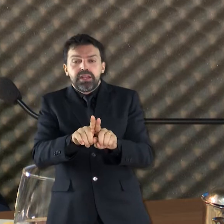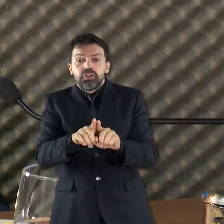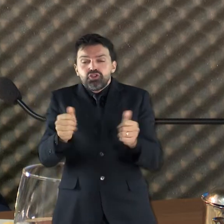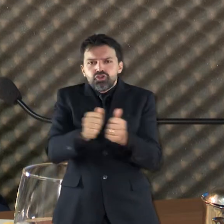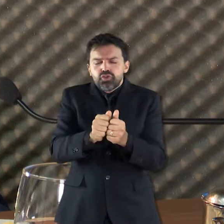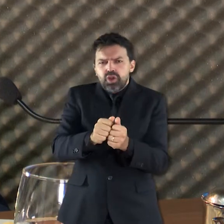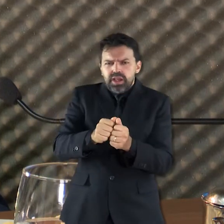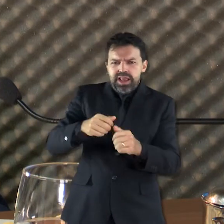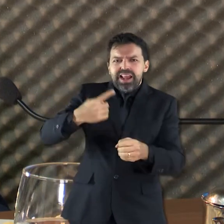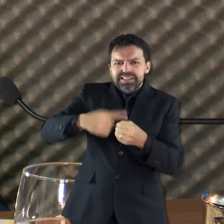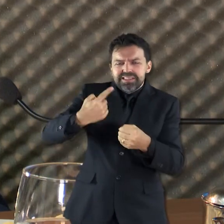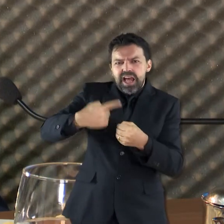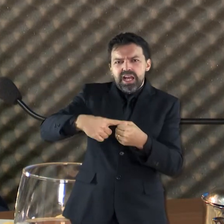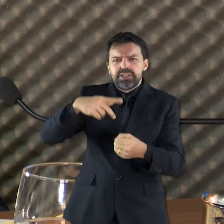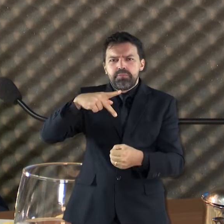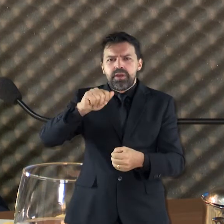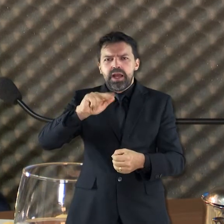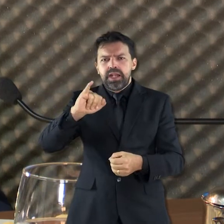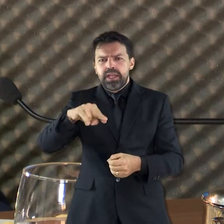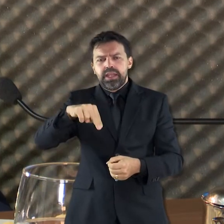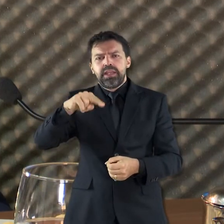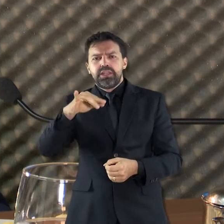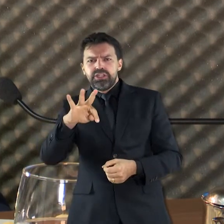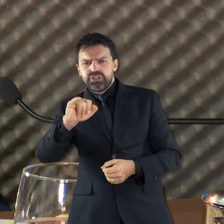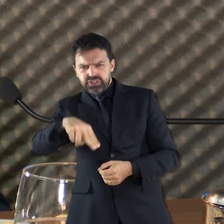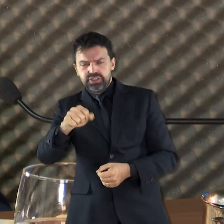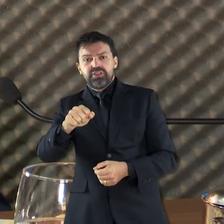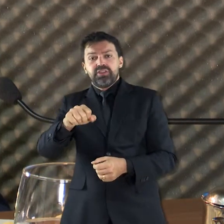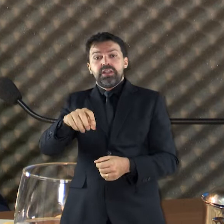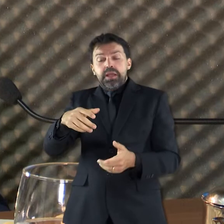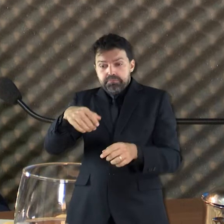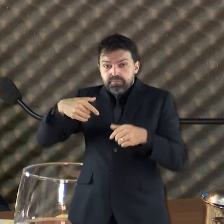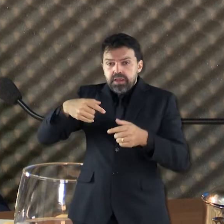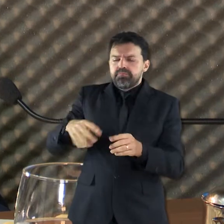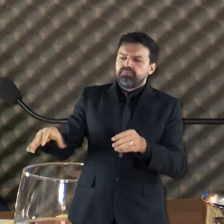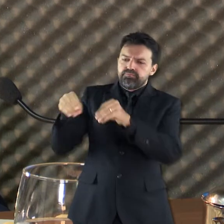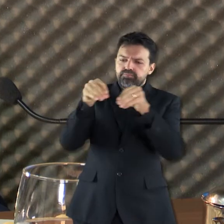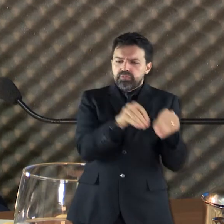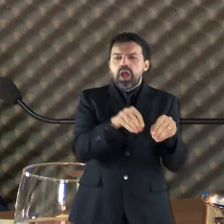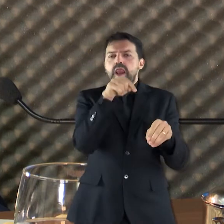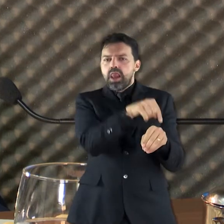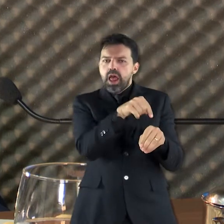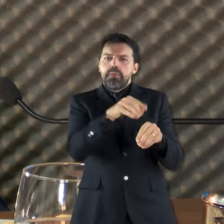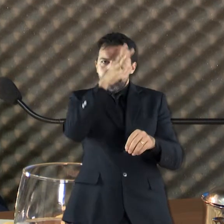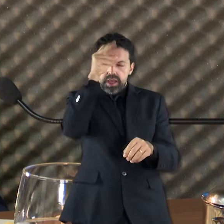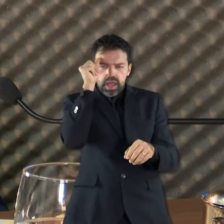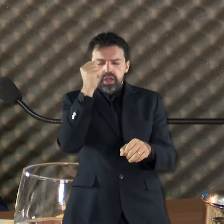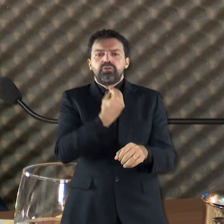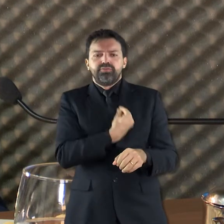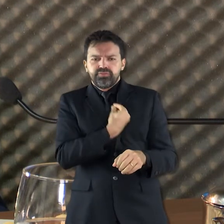Parintins, onde eu fui feito. Aí minha mãe me levou para nascer em Manaus. Voltamos para Parintins, onde fiquei até uns 4